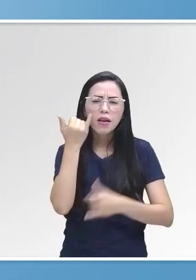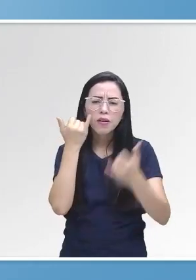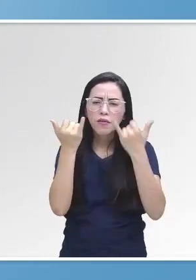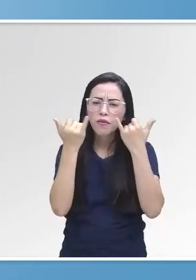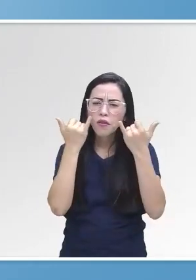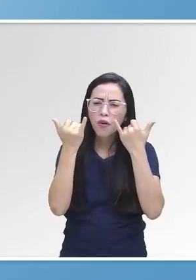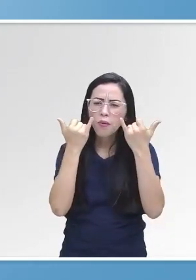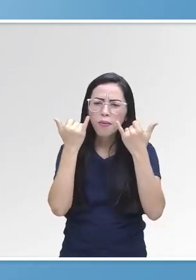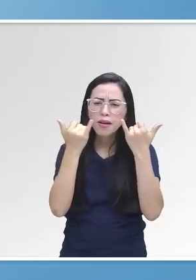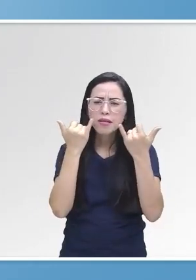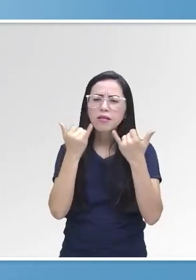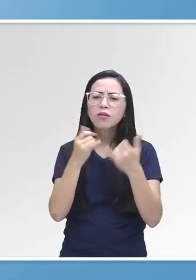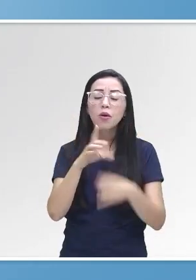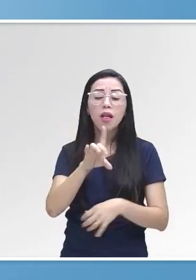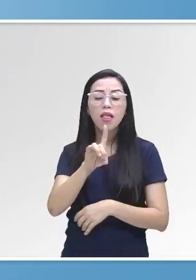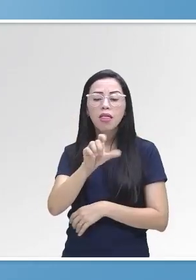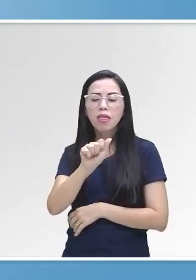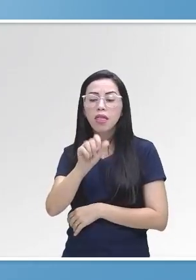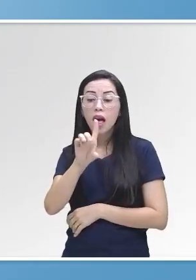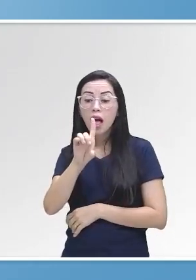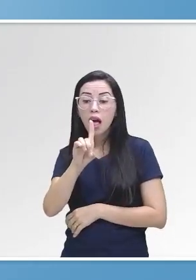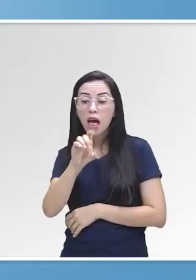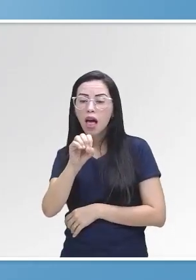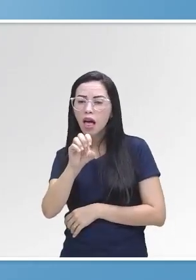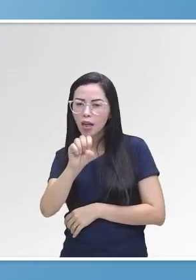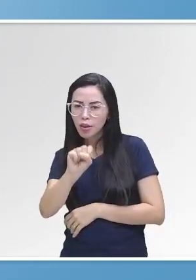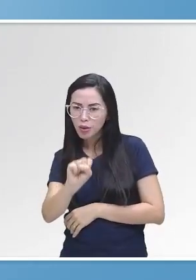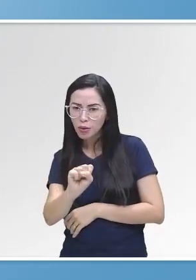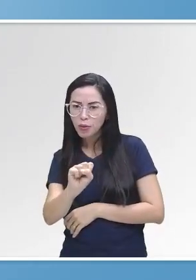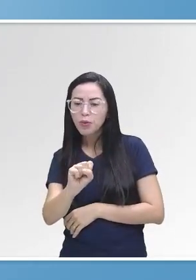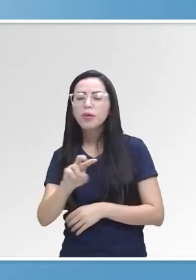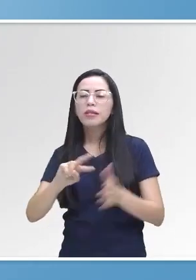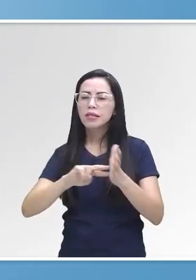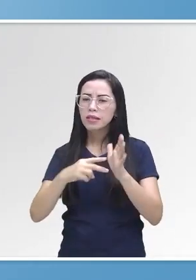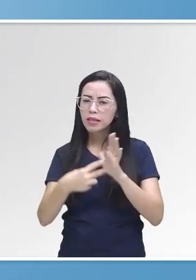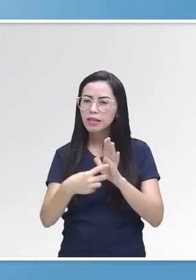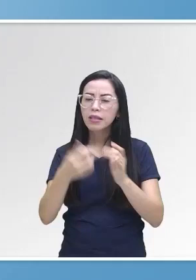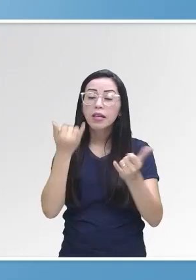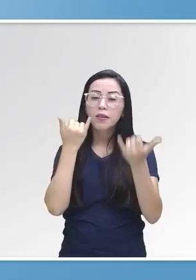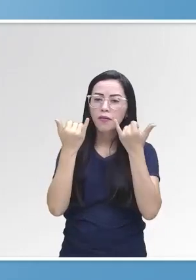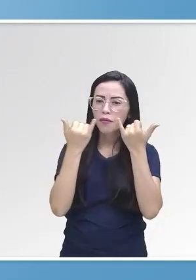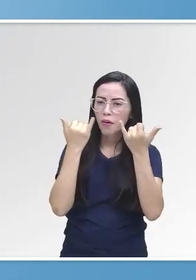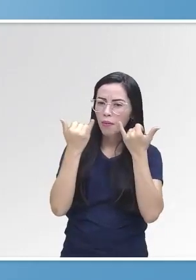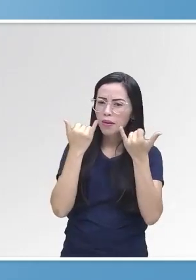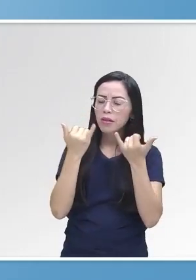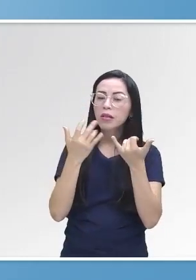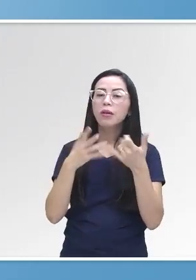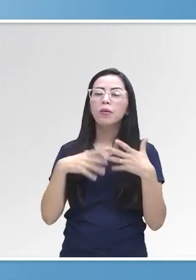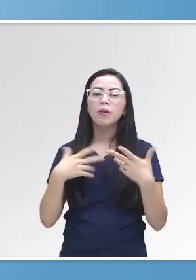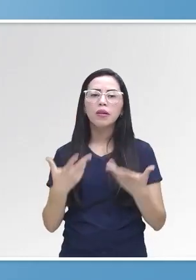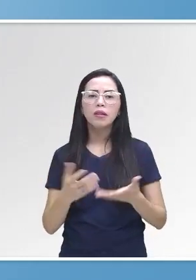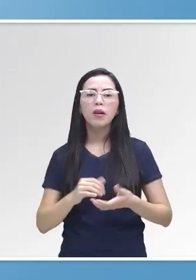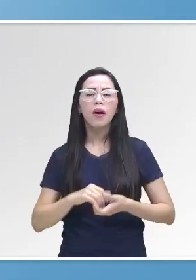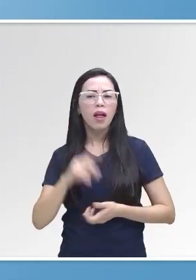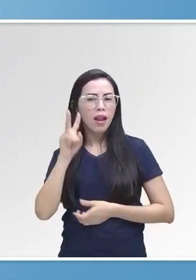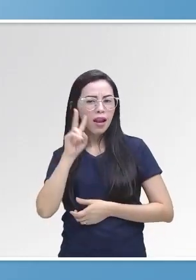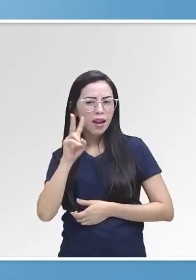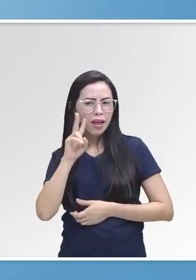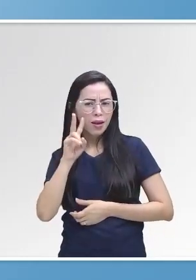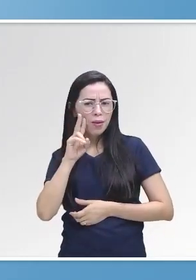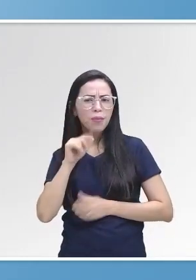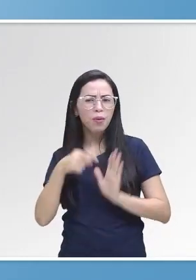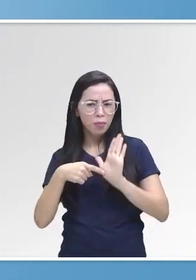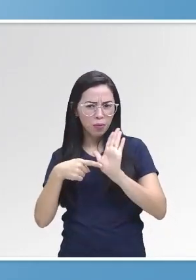dados o que que é usado as informações e depois a gente monta vários gráficos não é que a primeira carteira aí com você para você não